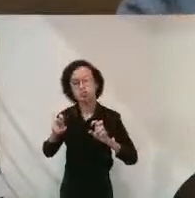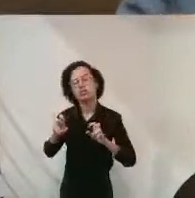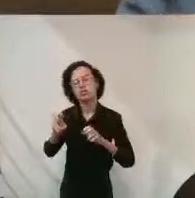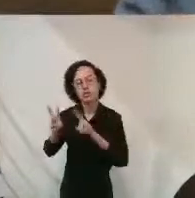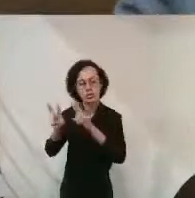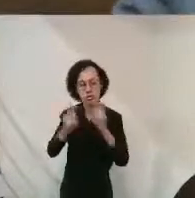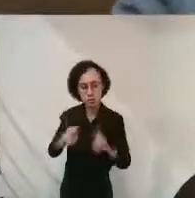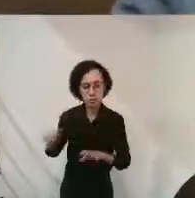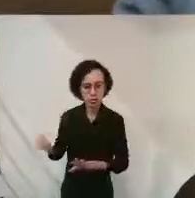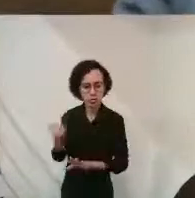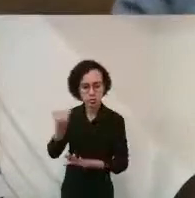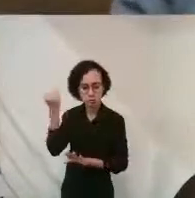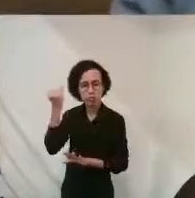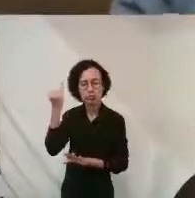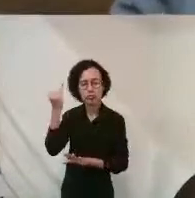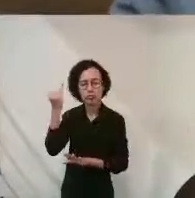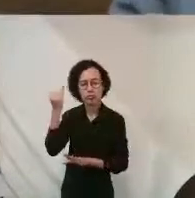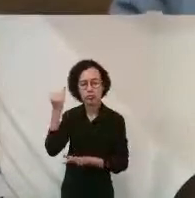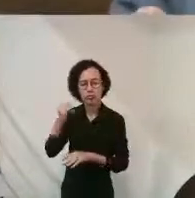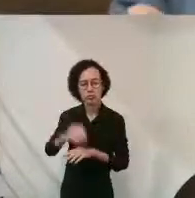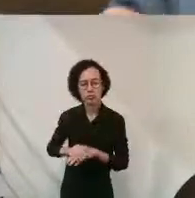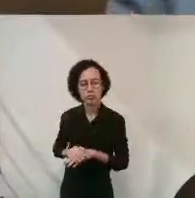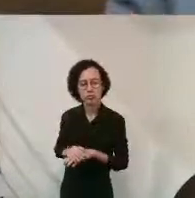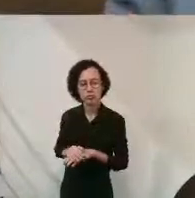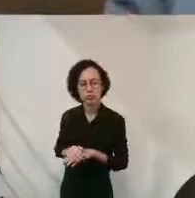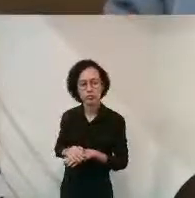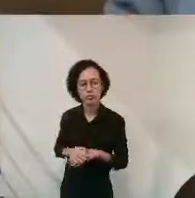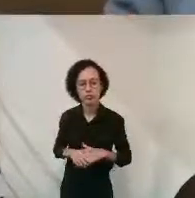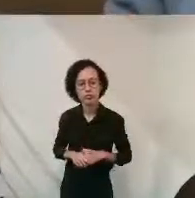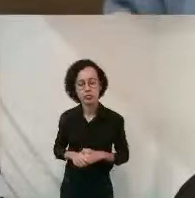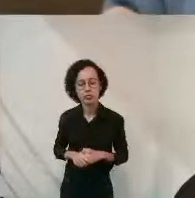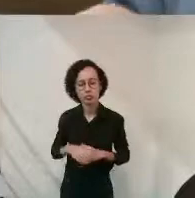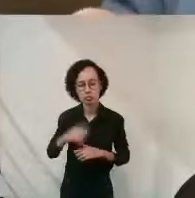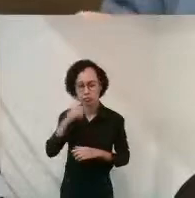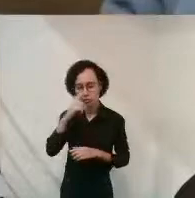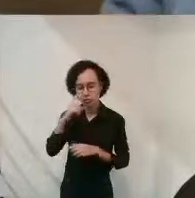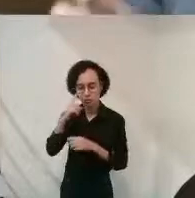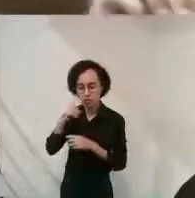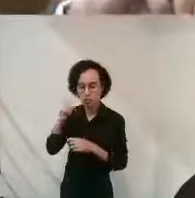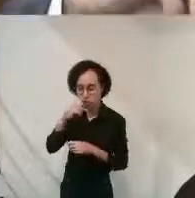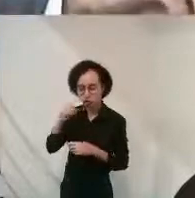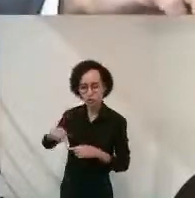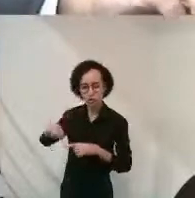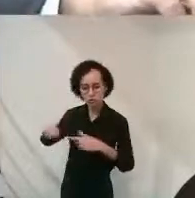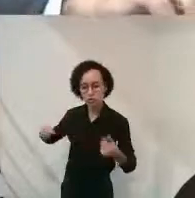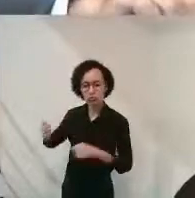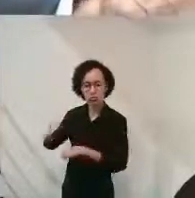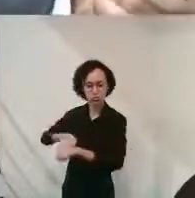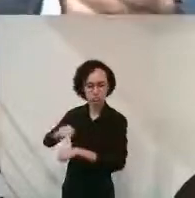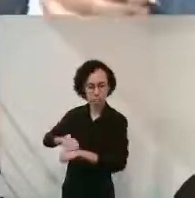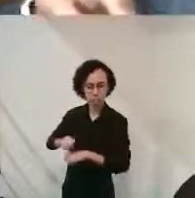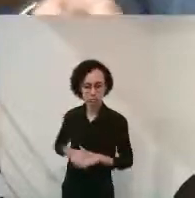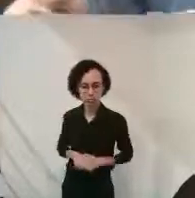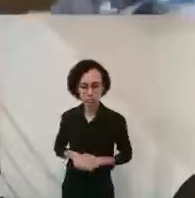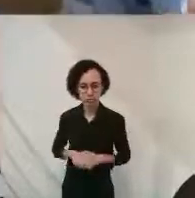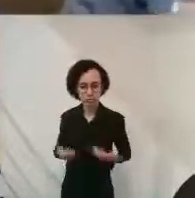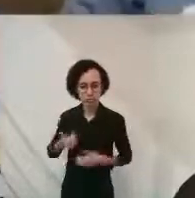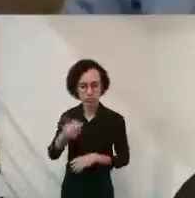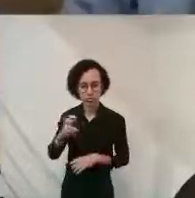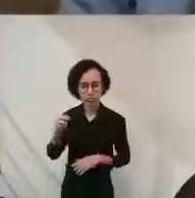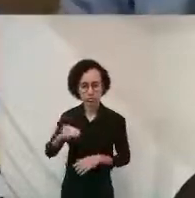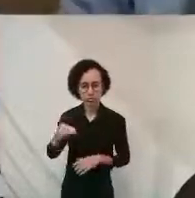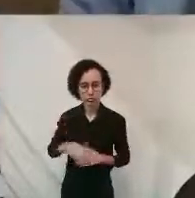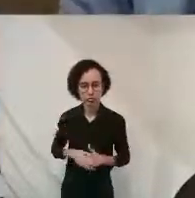é importantíssimo, que é a regulação do saneamento básico dos resíduos sólidos. E vou passar a palavra agora por 15 minutos,